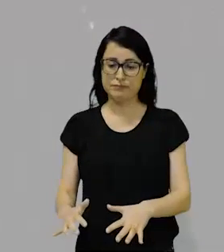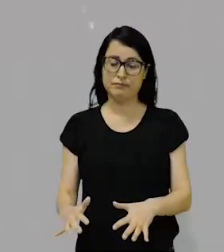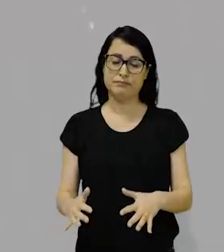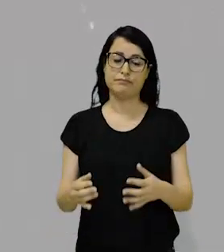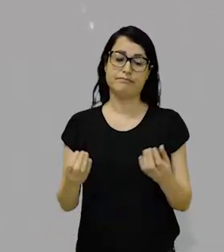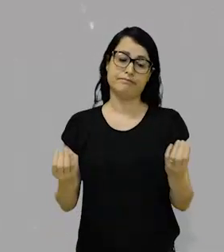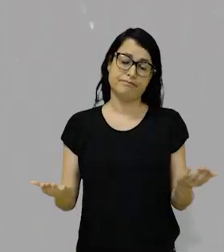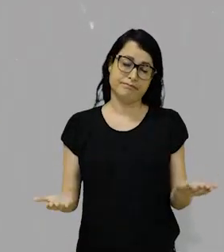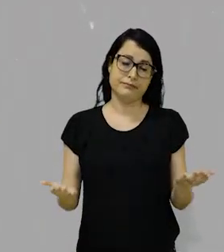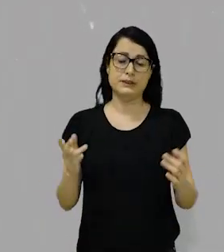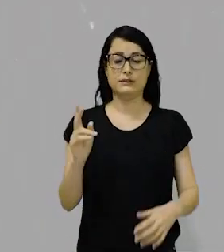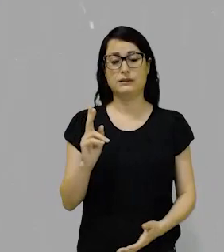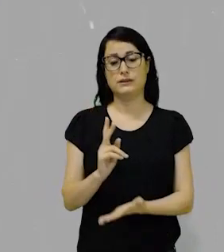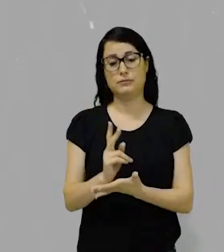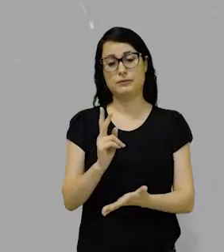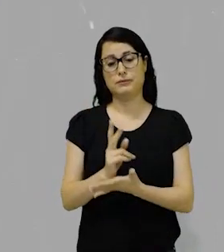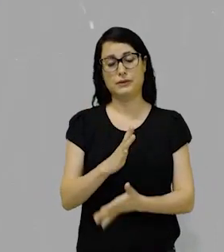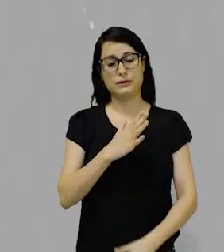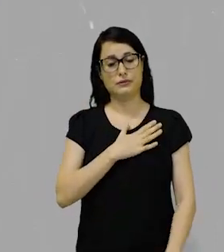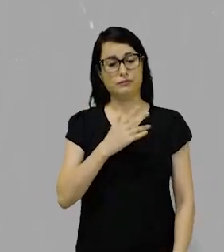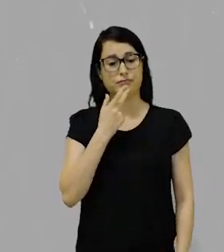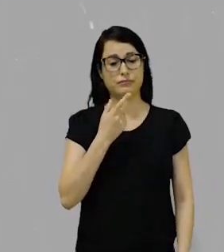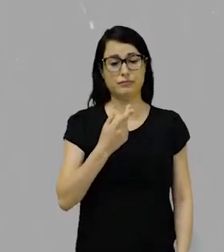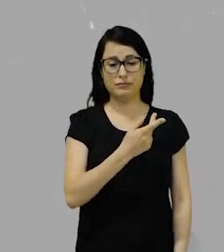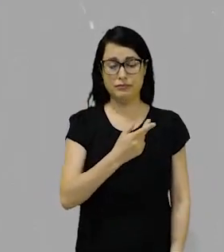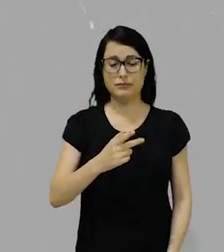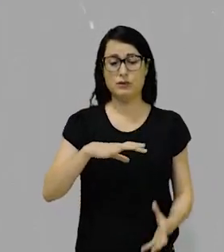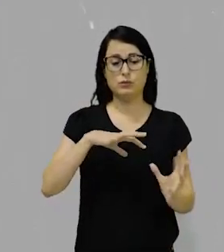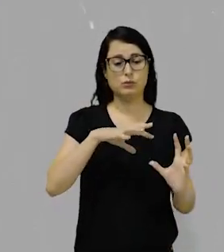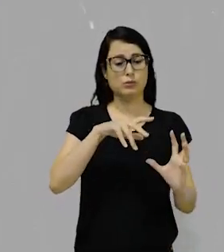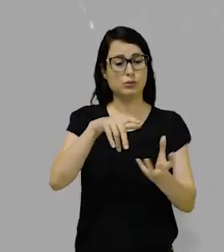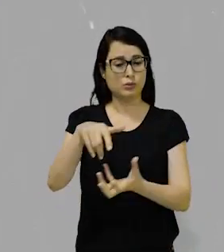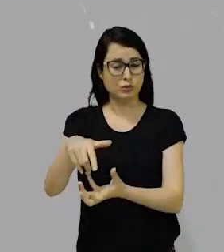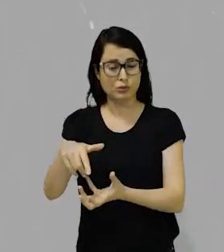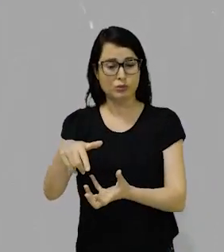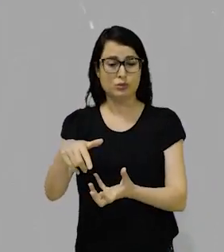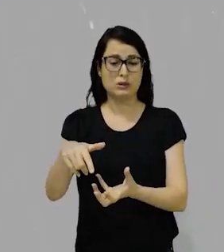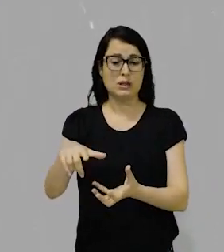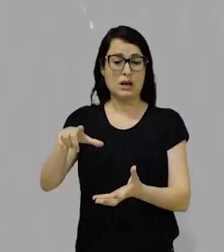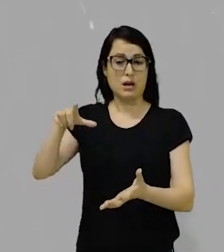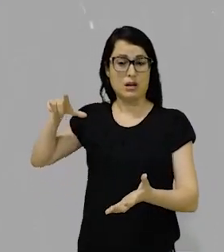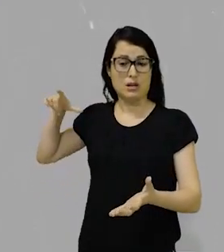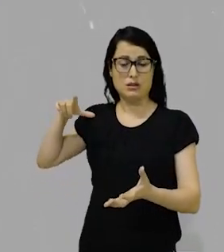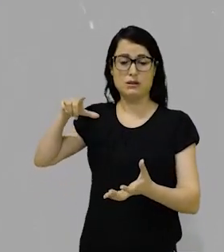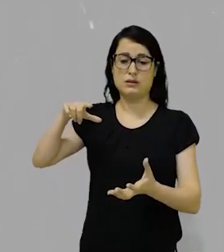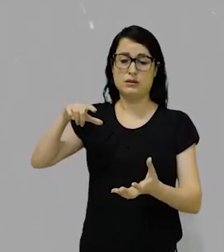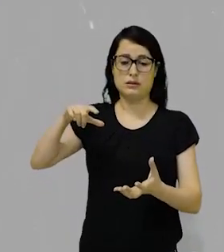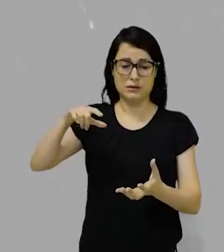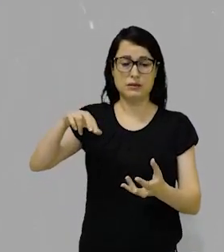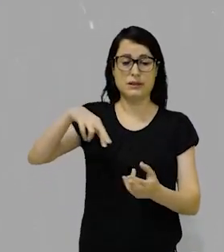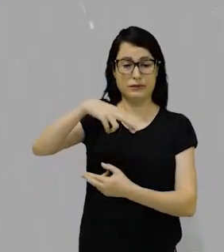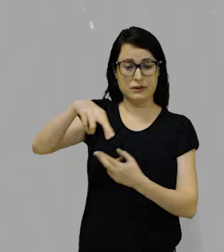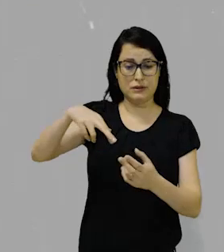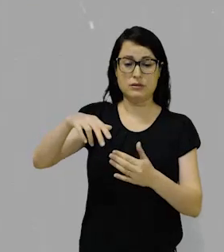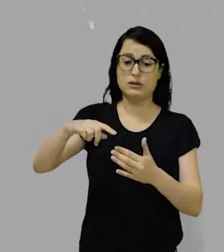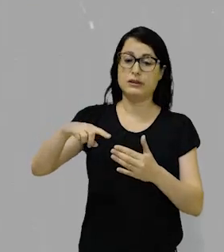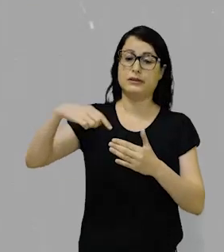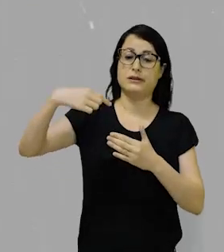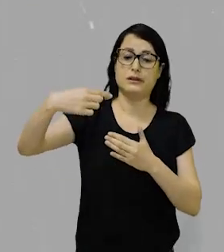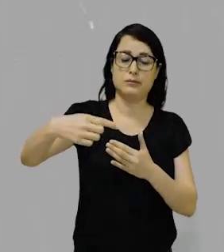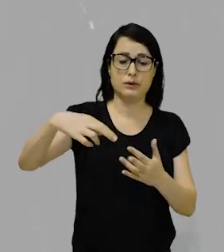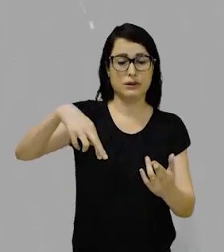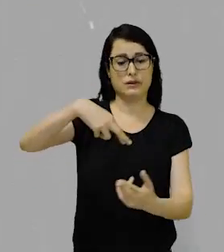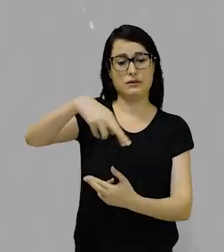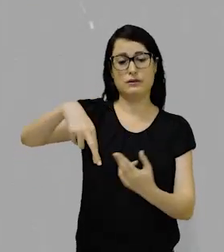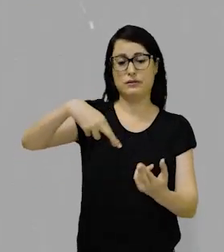de dizer que existe um mundo antes das revoluções e um mundo após as revoluções industriais. Porque a